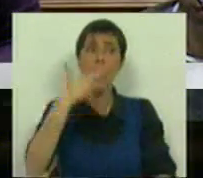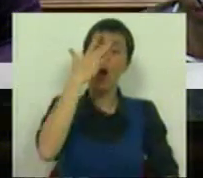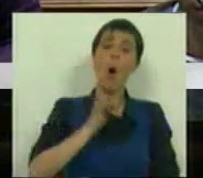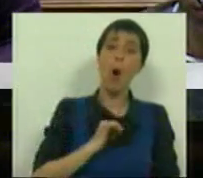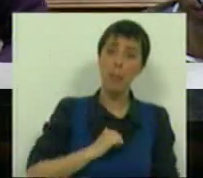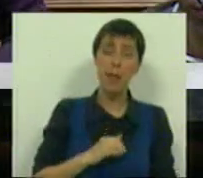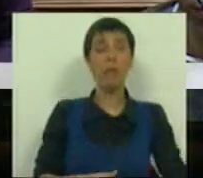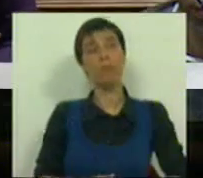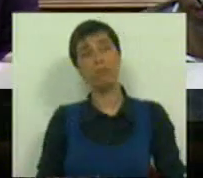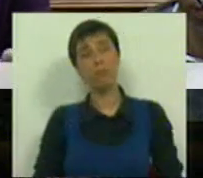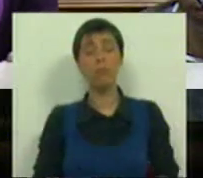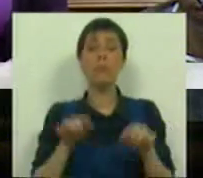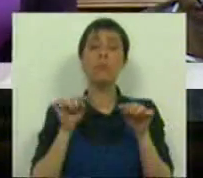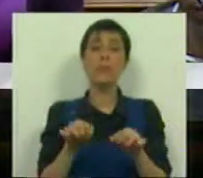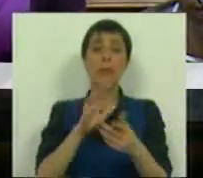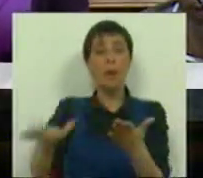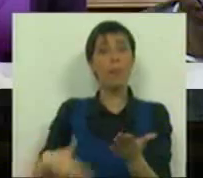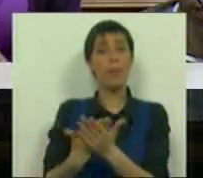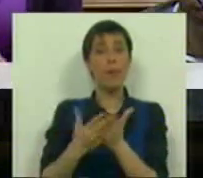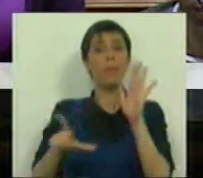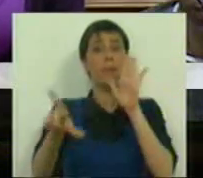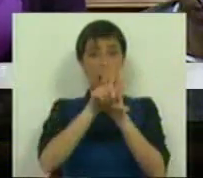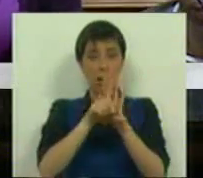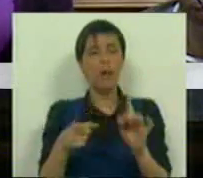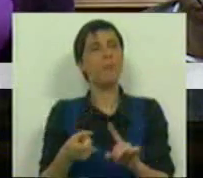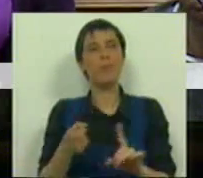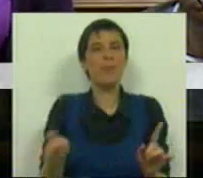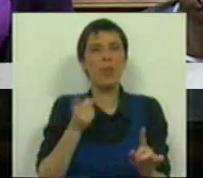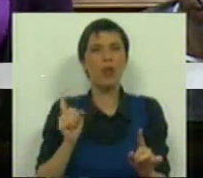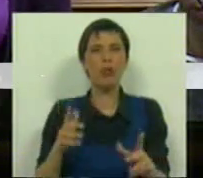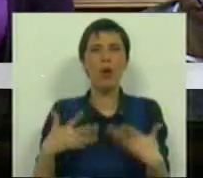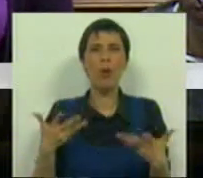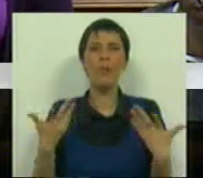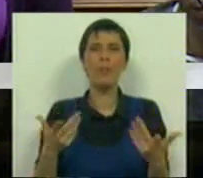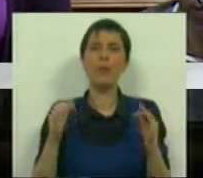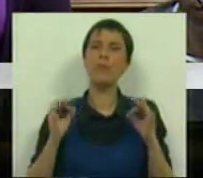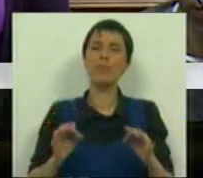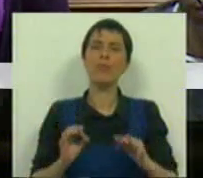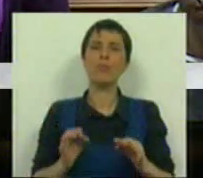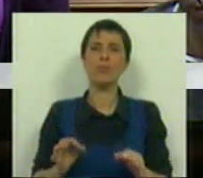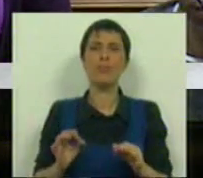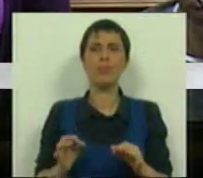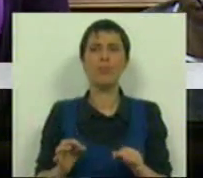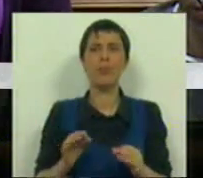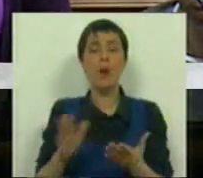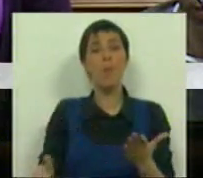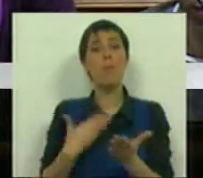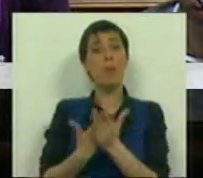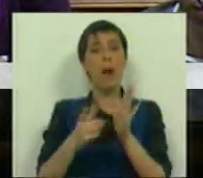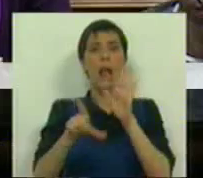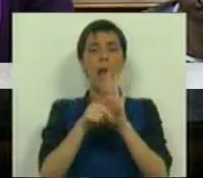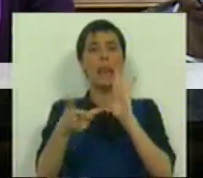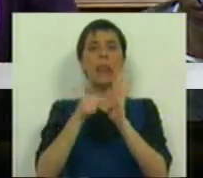vista, no caso desta proposta de lei, não se trata de ser mesmo uma proposta de